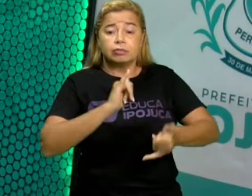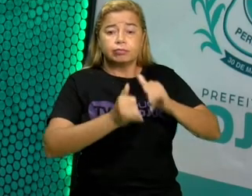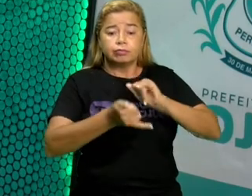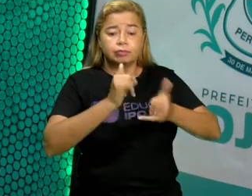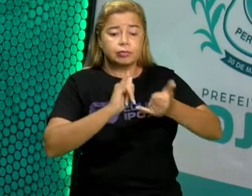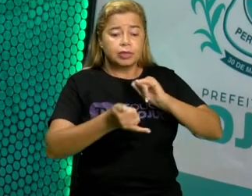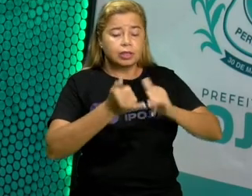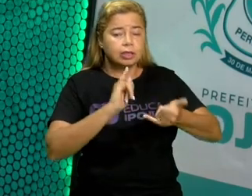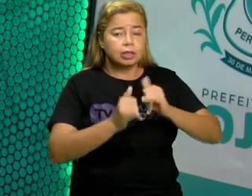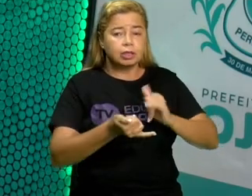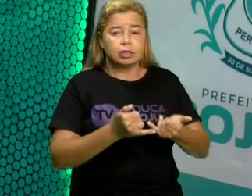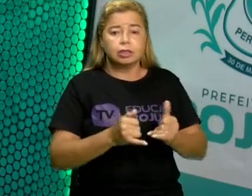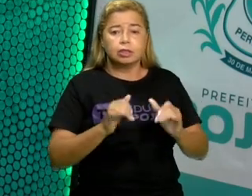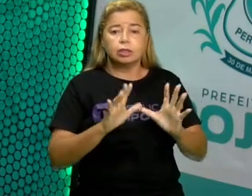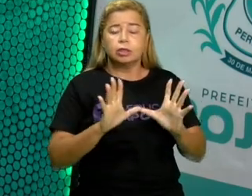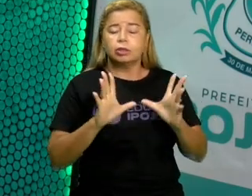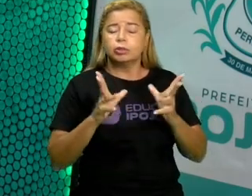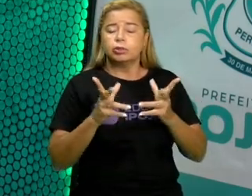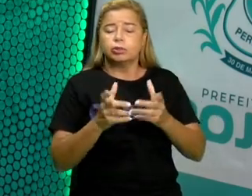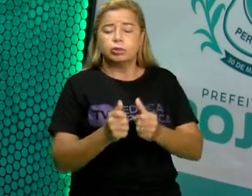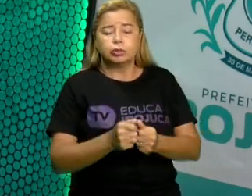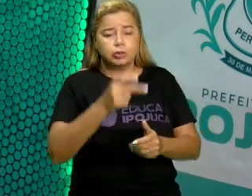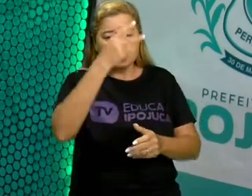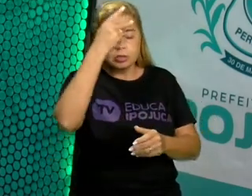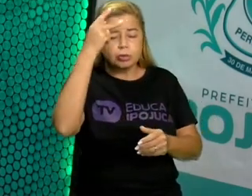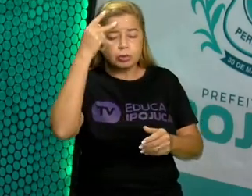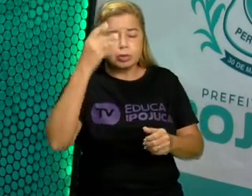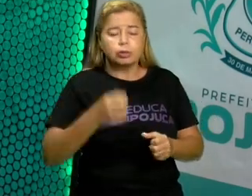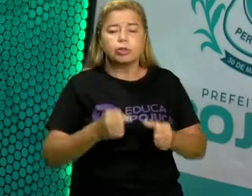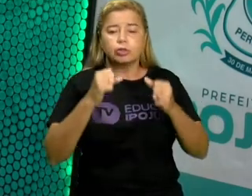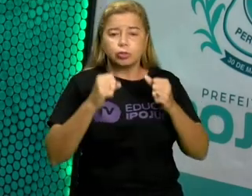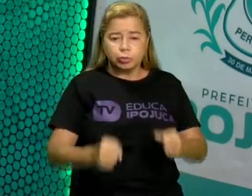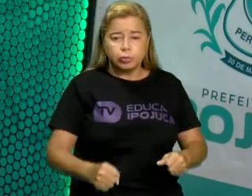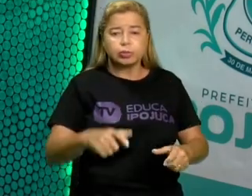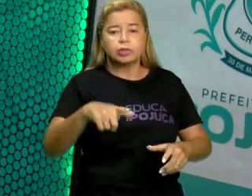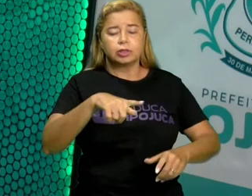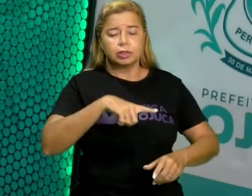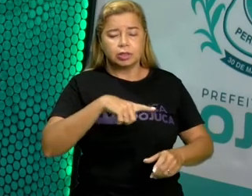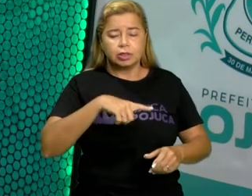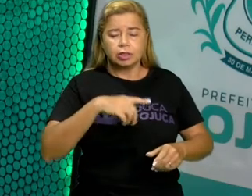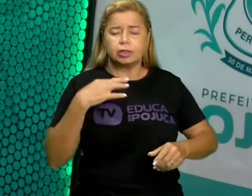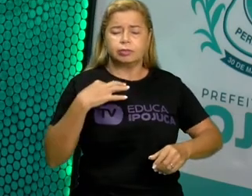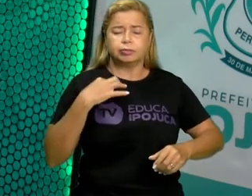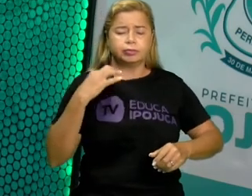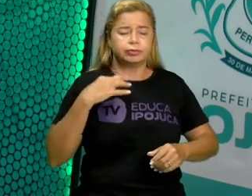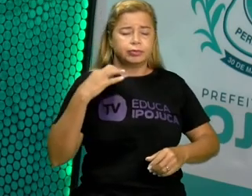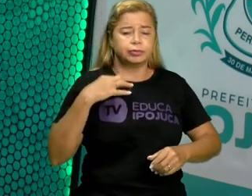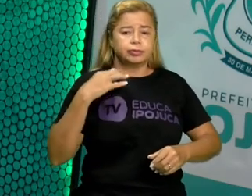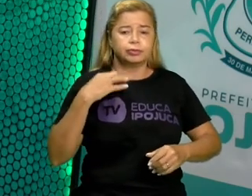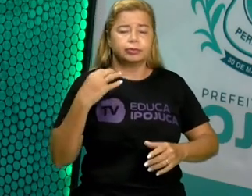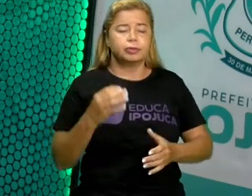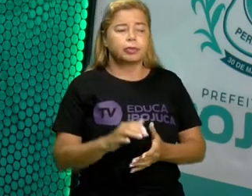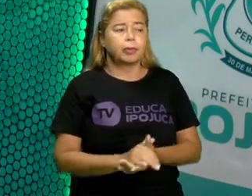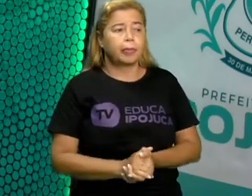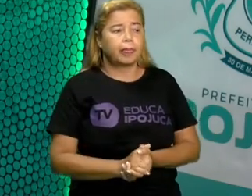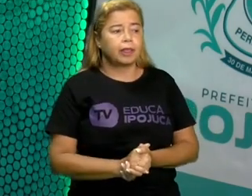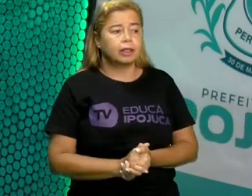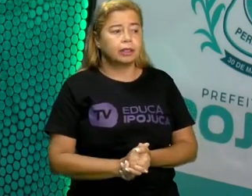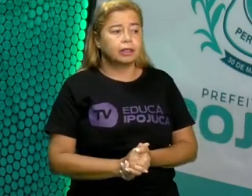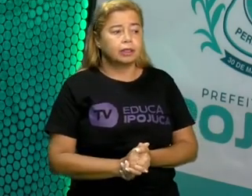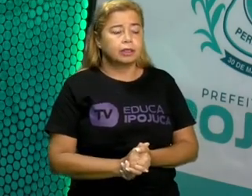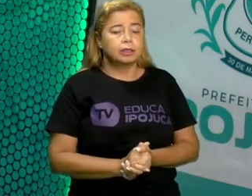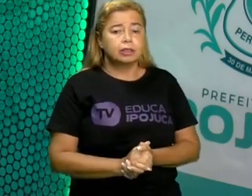internet o mundo pode acessá-lo e baixá-lo gratuitamente e